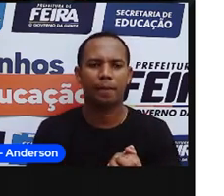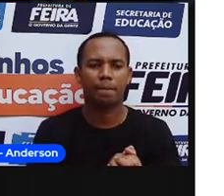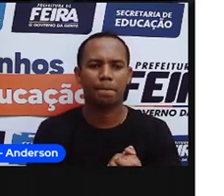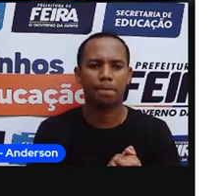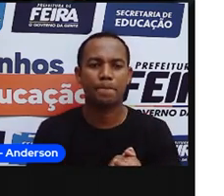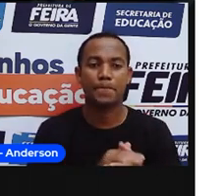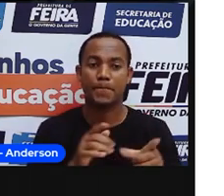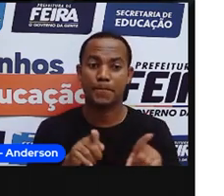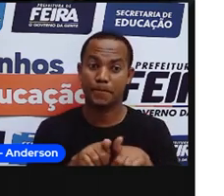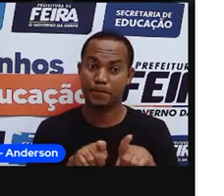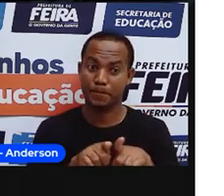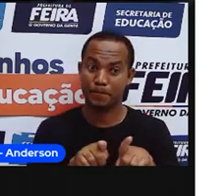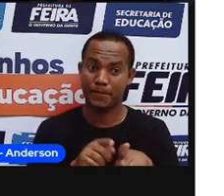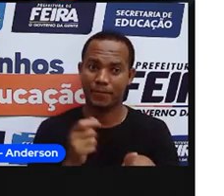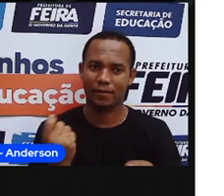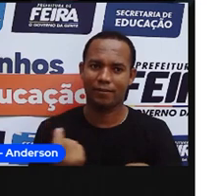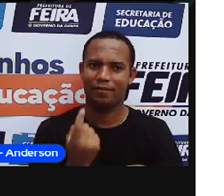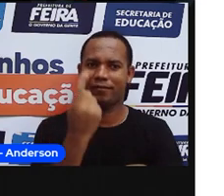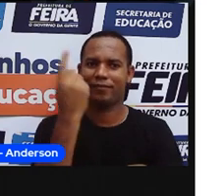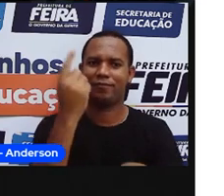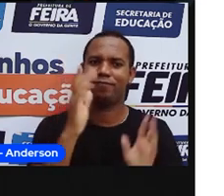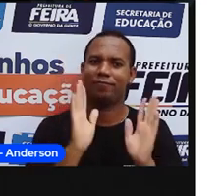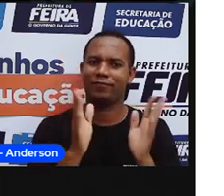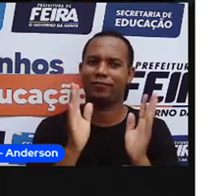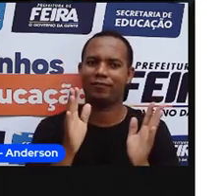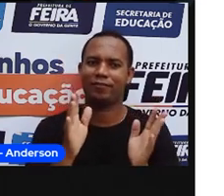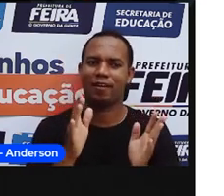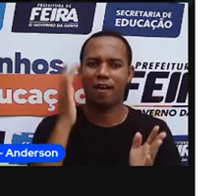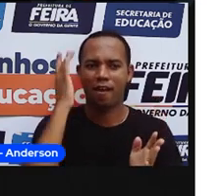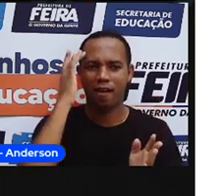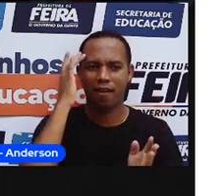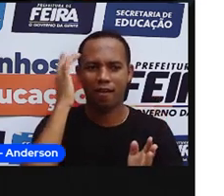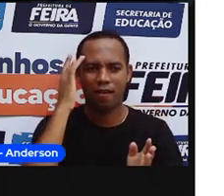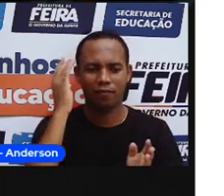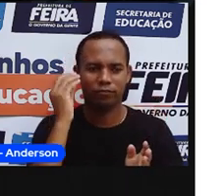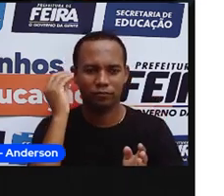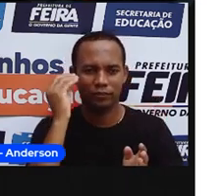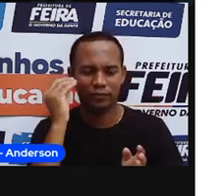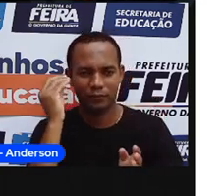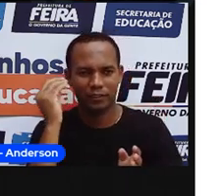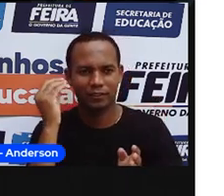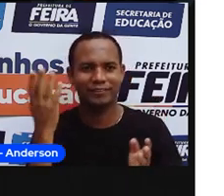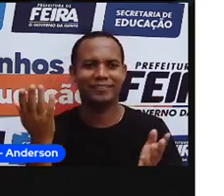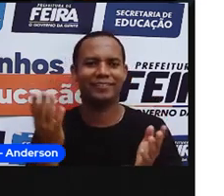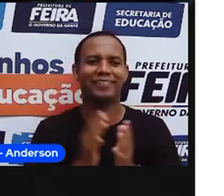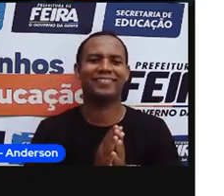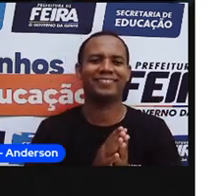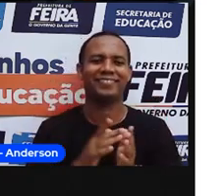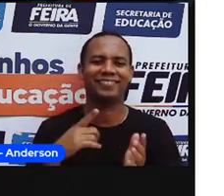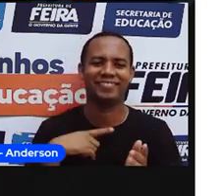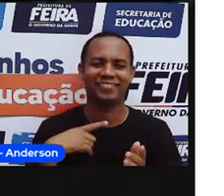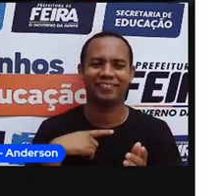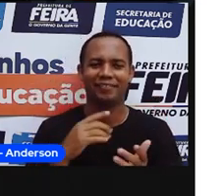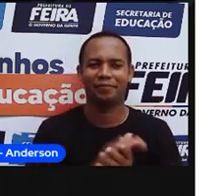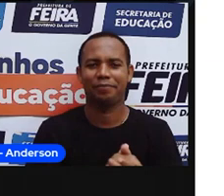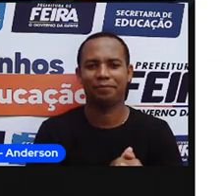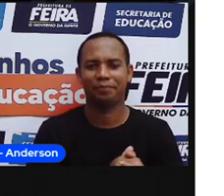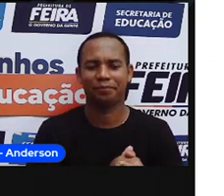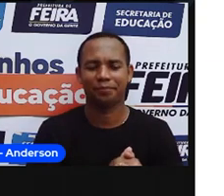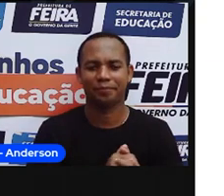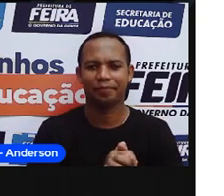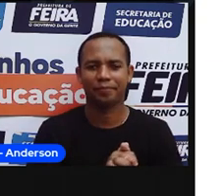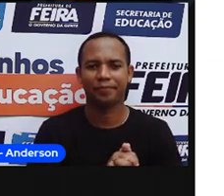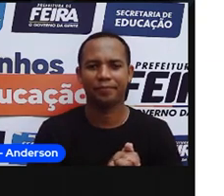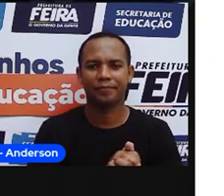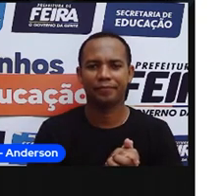adulta. Anderson também já é adulto, tá? Para quem não sabe, ele já é adulto. Esse rostinho do menino. Mas vamos lá.